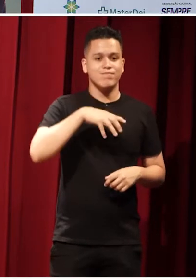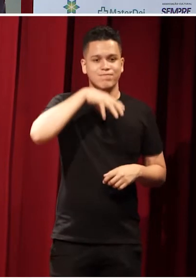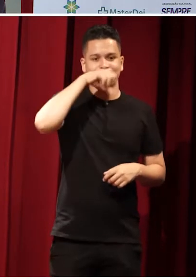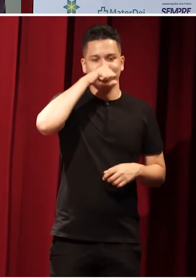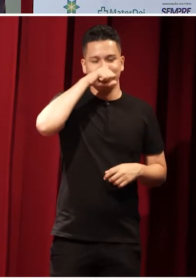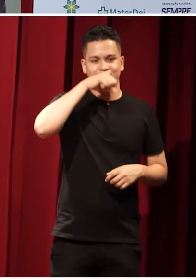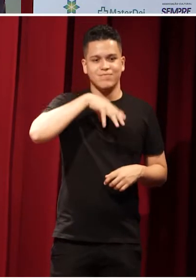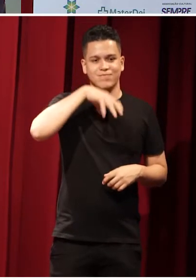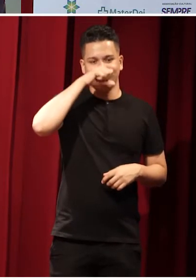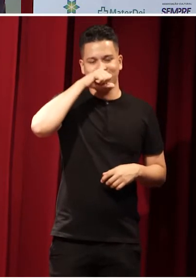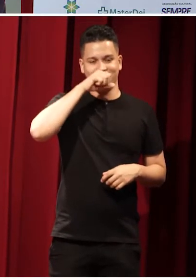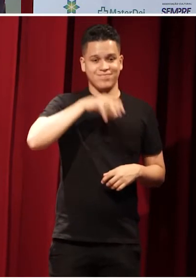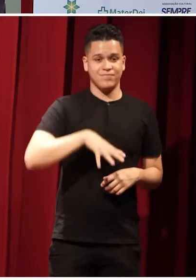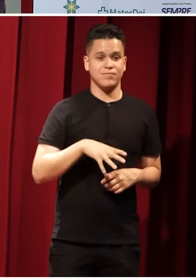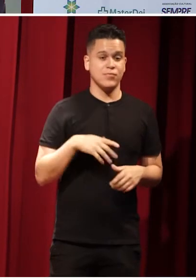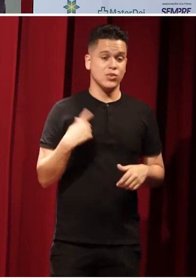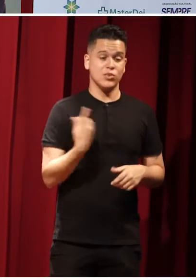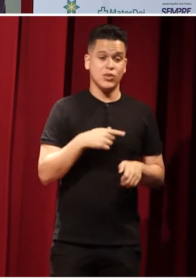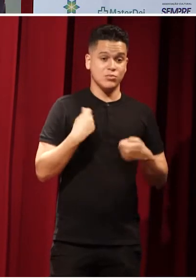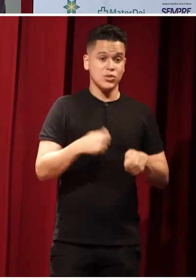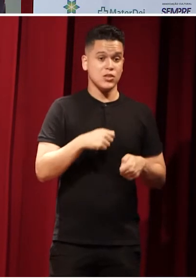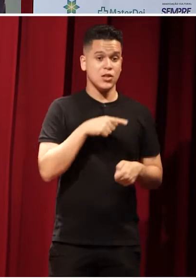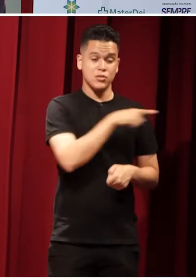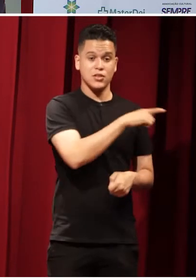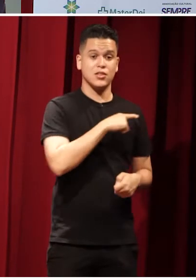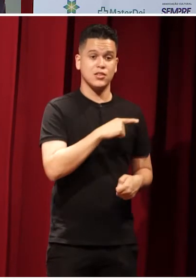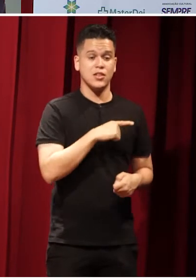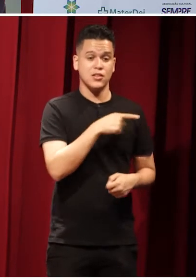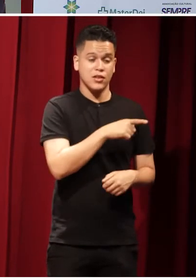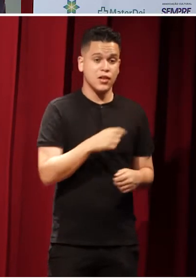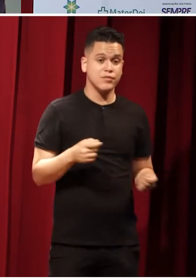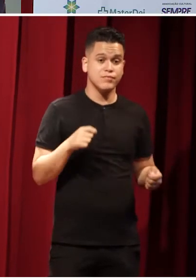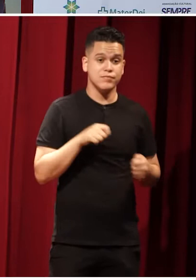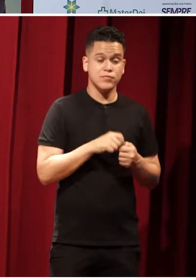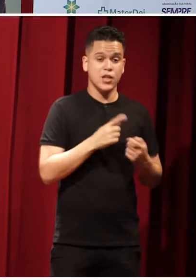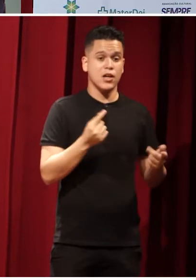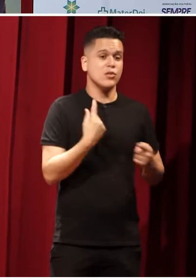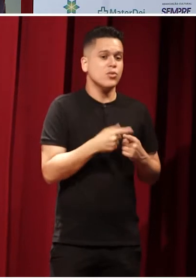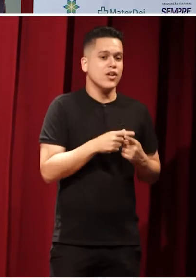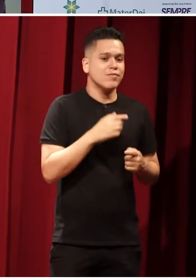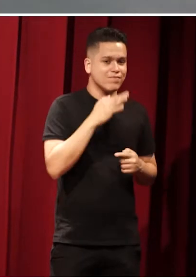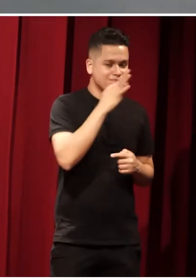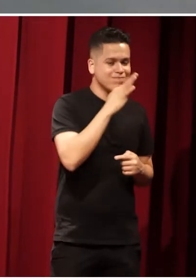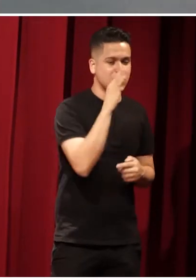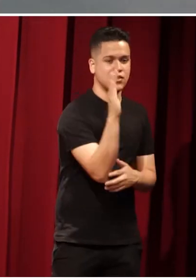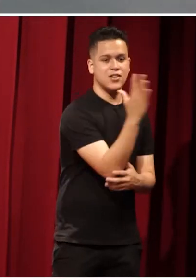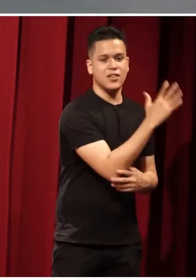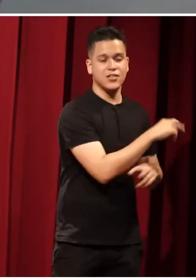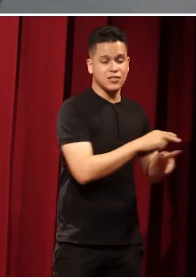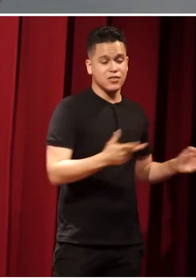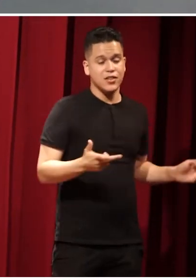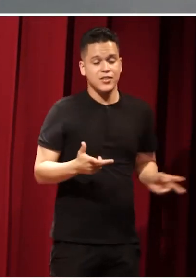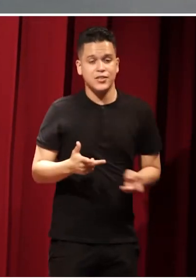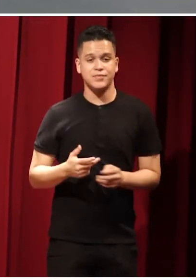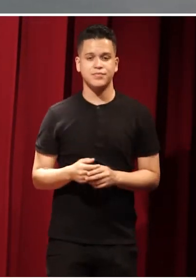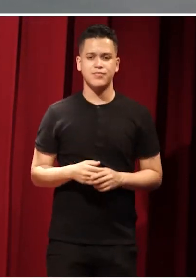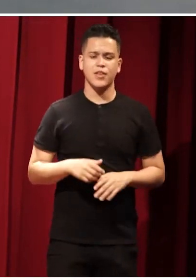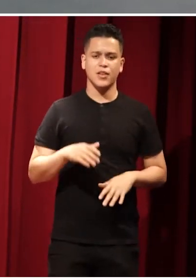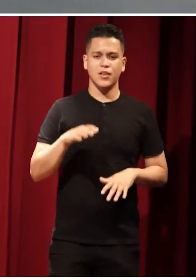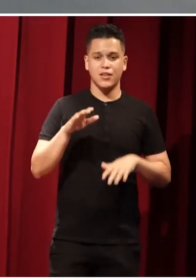uma maneira muito preocupante. Aliás, uma informação que muitas vezes as pessoas não têm, que é importante